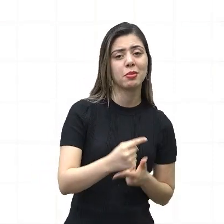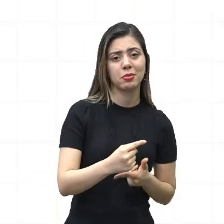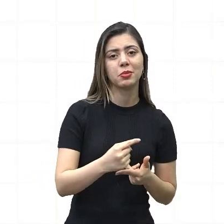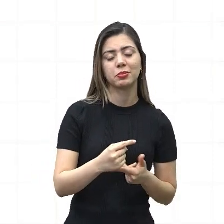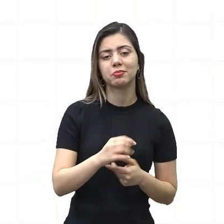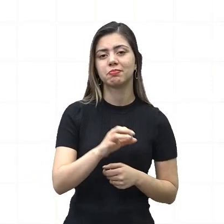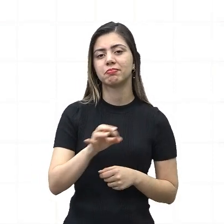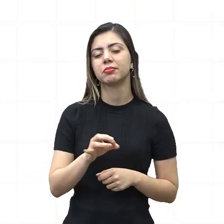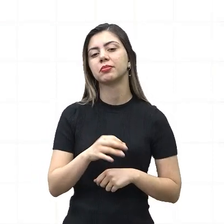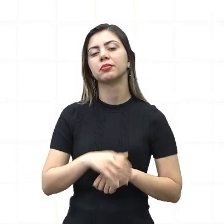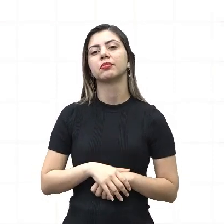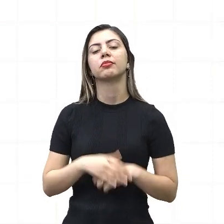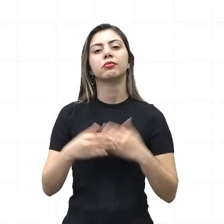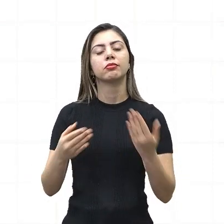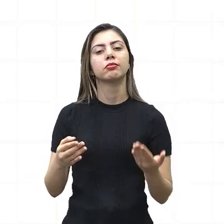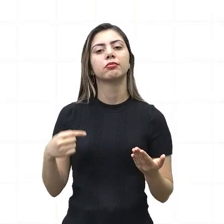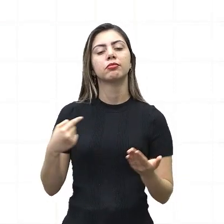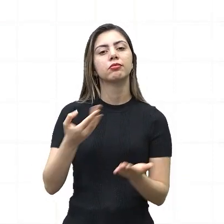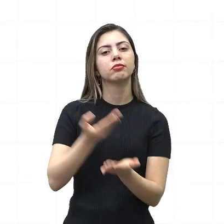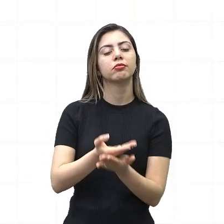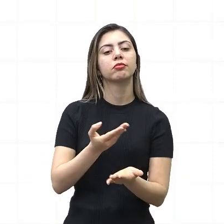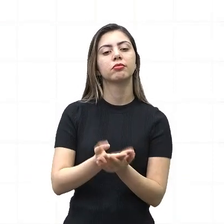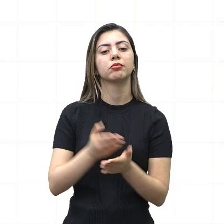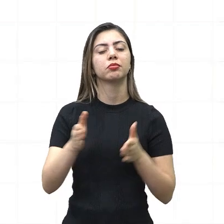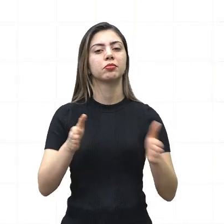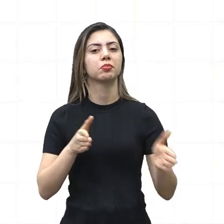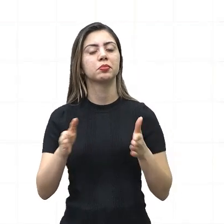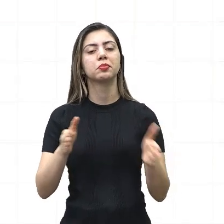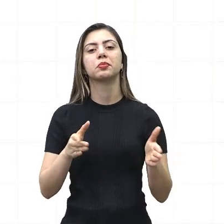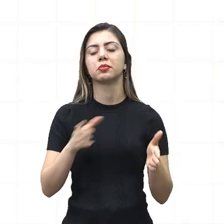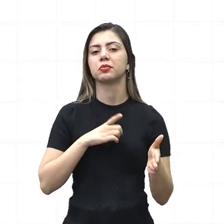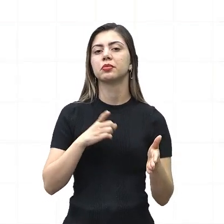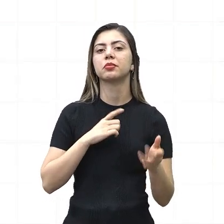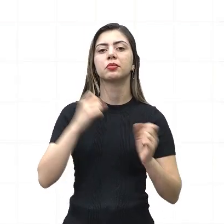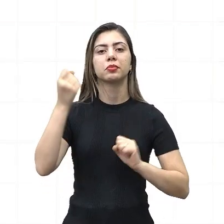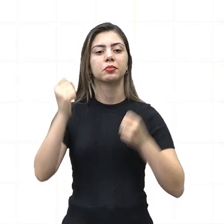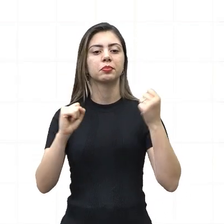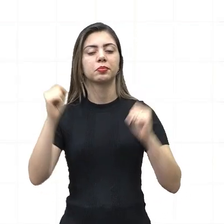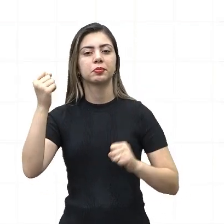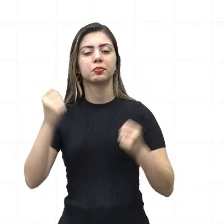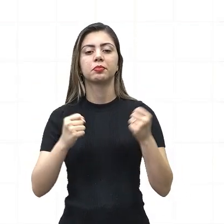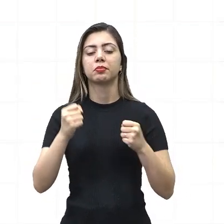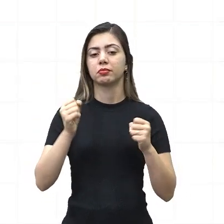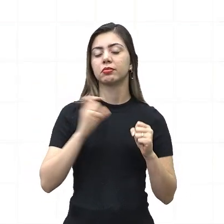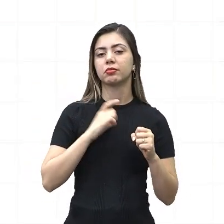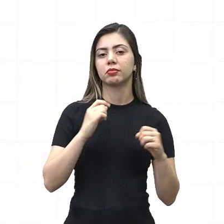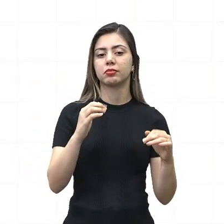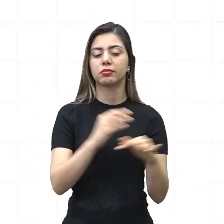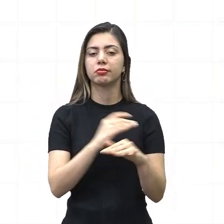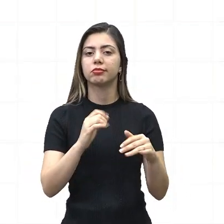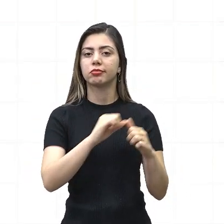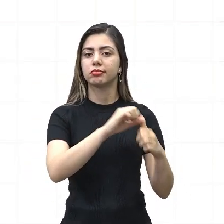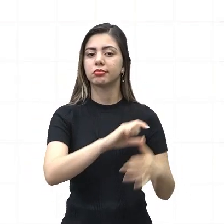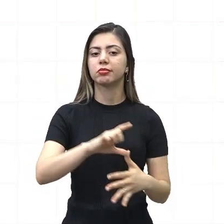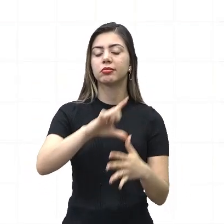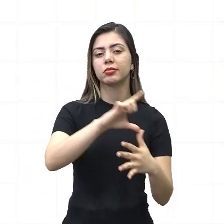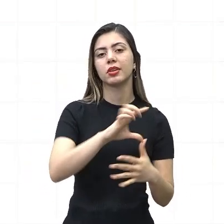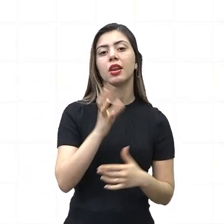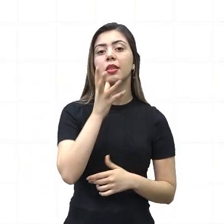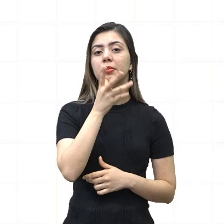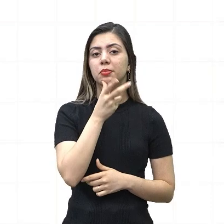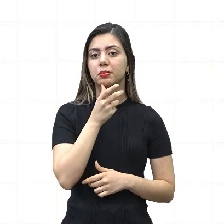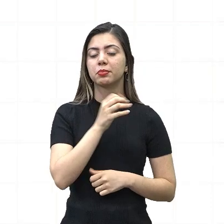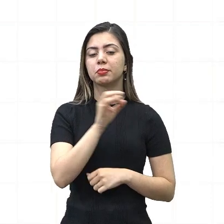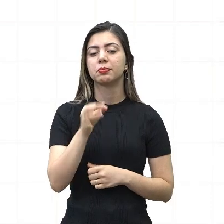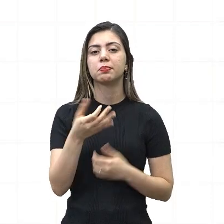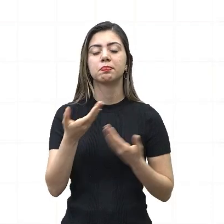enfrentados ali, a gente fala que a industrialização e a urbanização também nas cidades da América Latina foi tardia. O